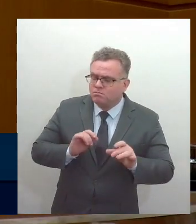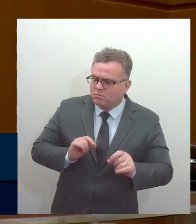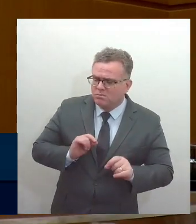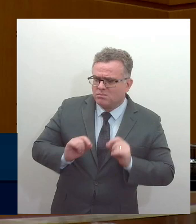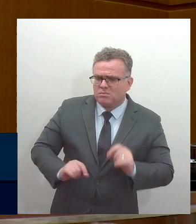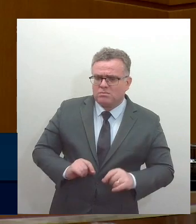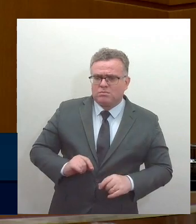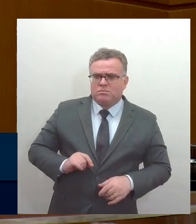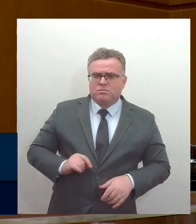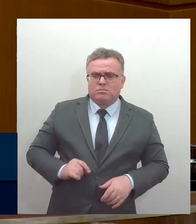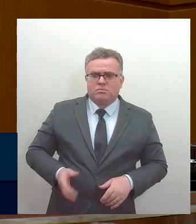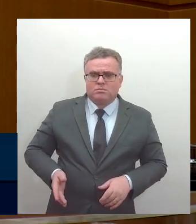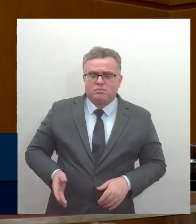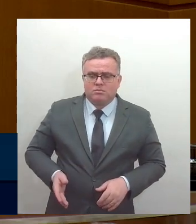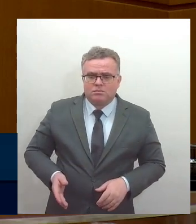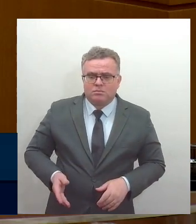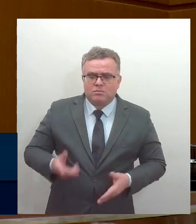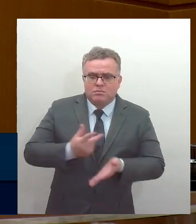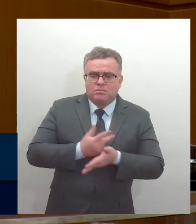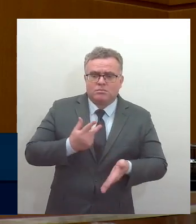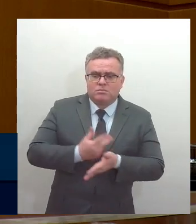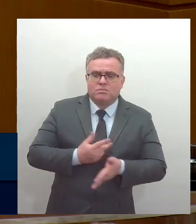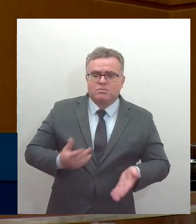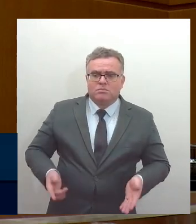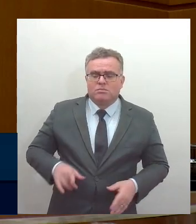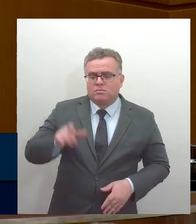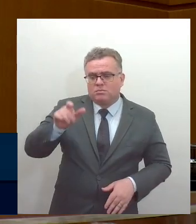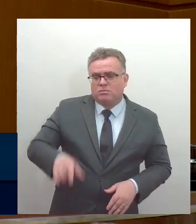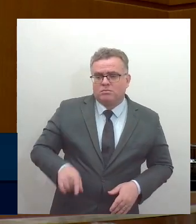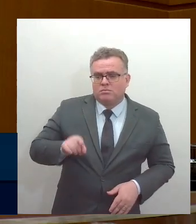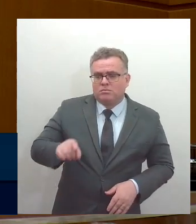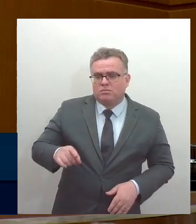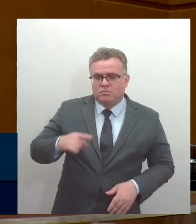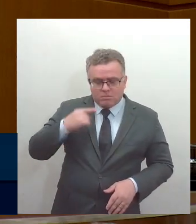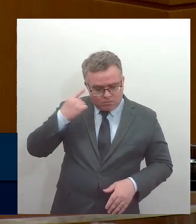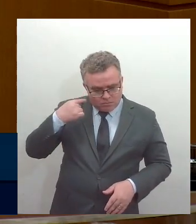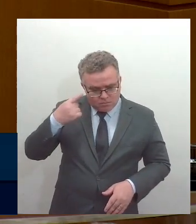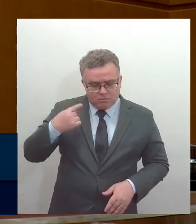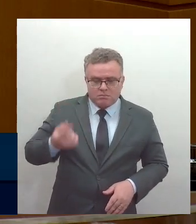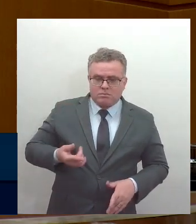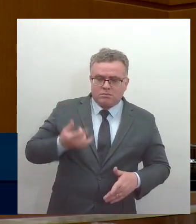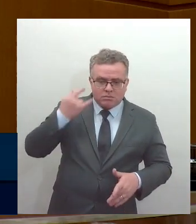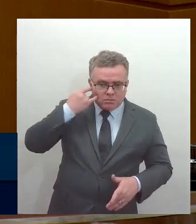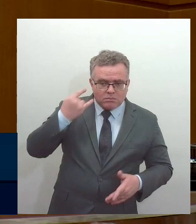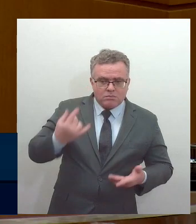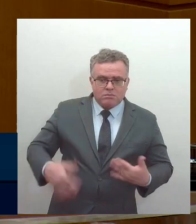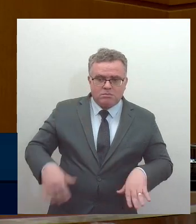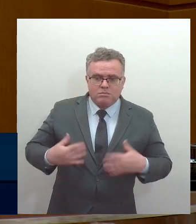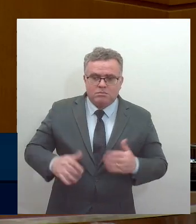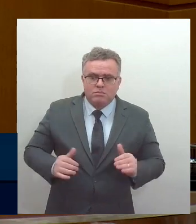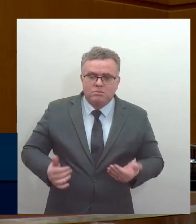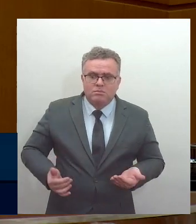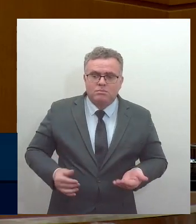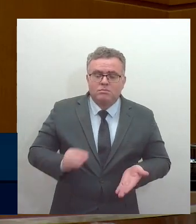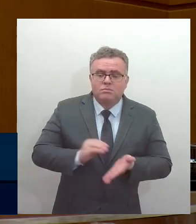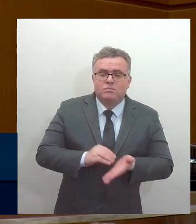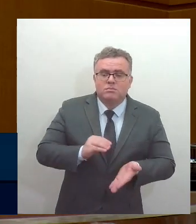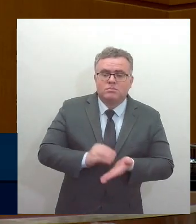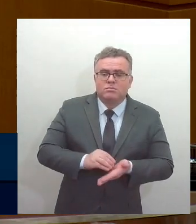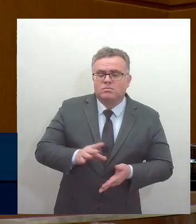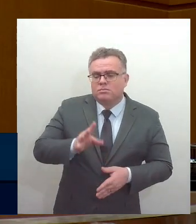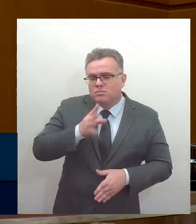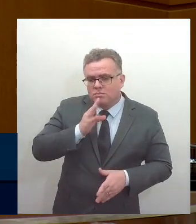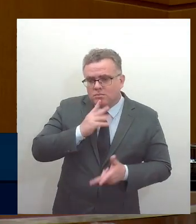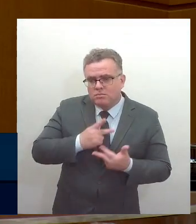que um menino desse é doidinho, é aluado, é isso e aquilo, muitas das vezes por falta de conhecimento. Por isso a importância,